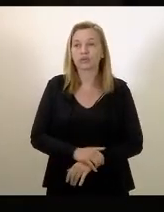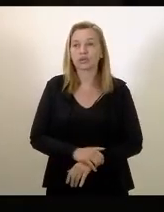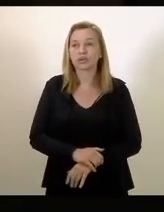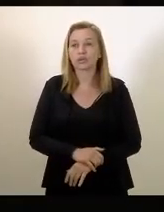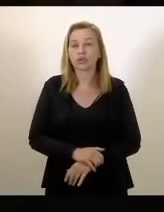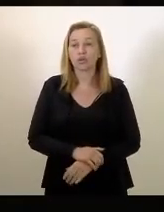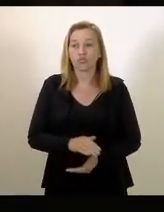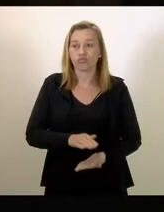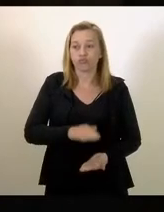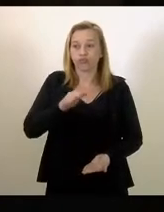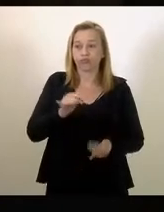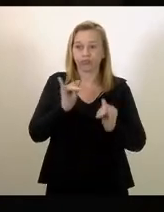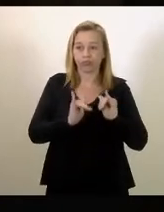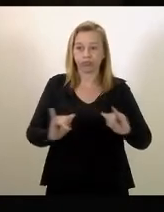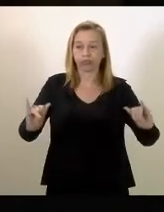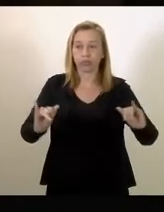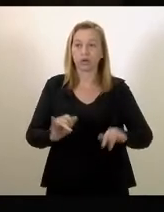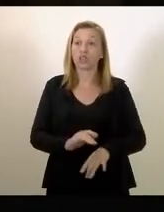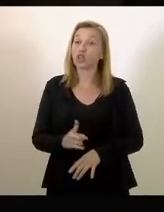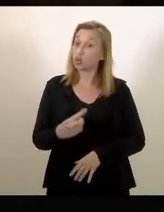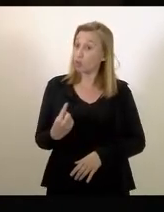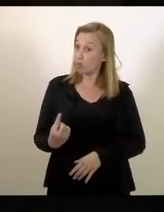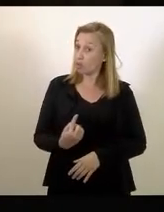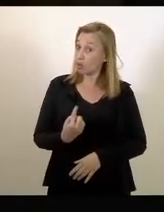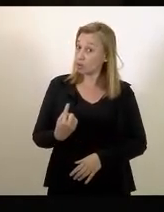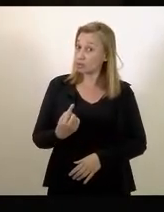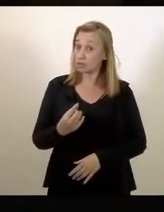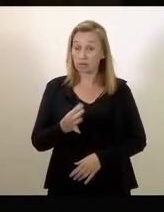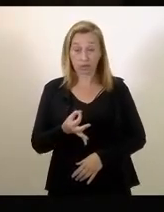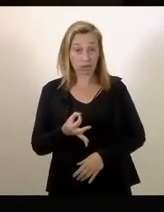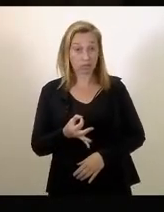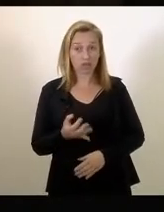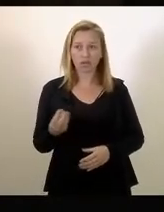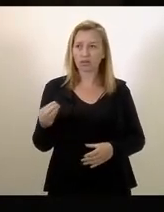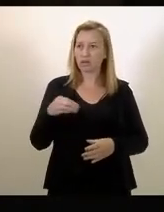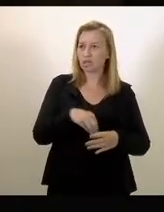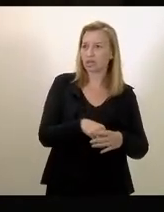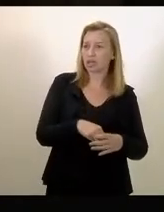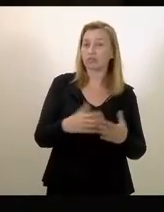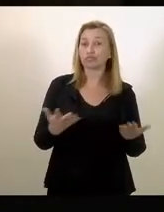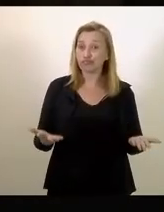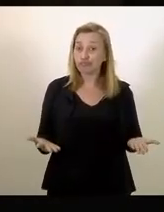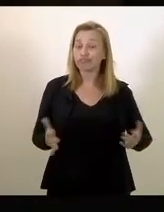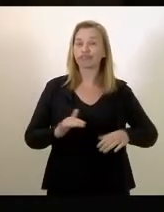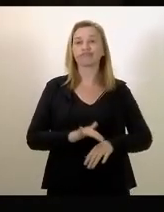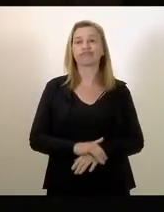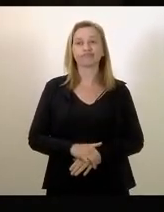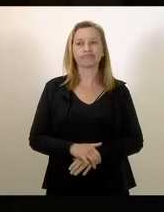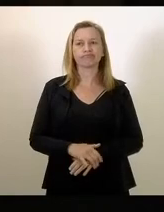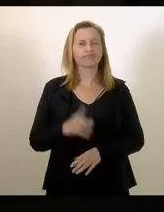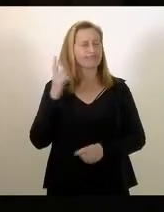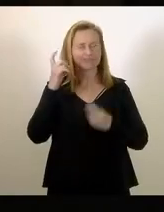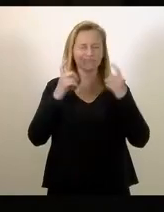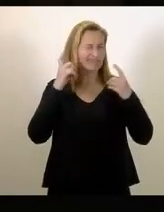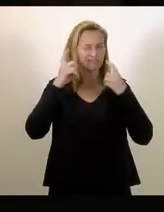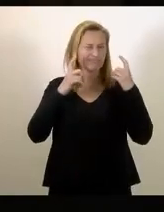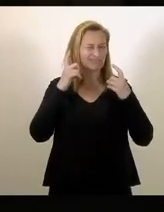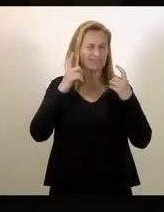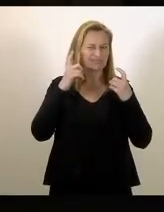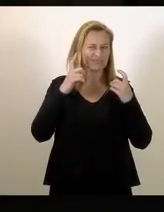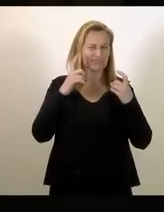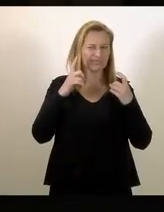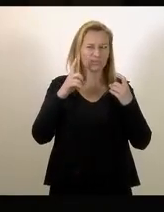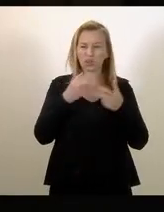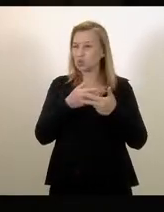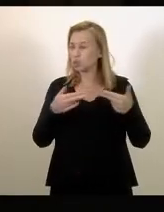absurdas e nós inclusive entrando nesta nos preocupando com os